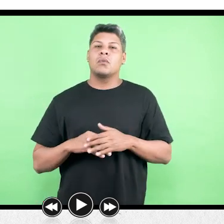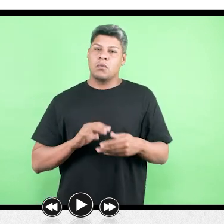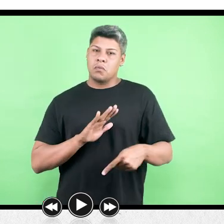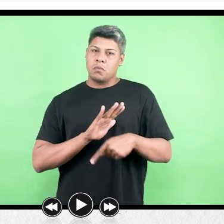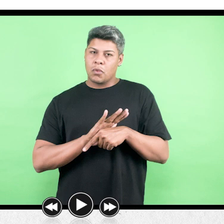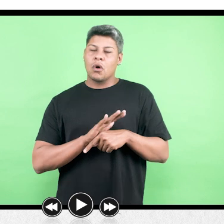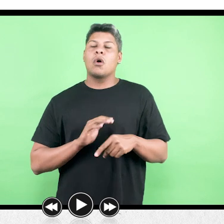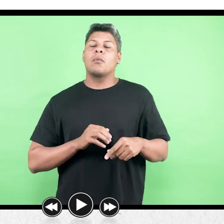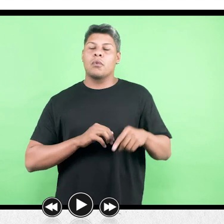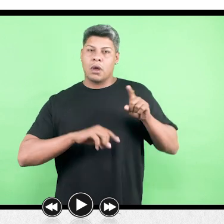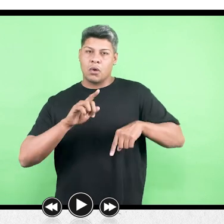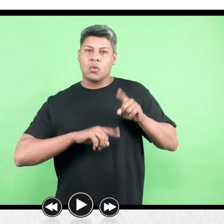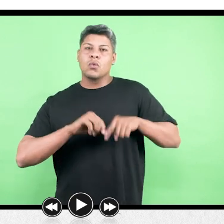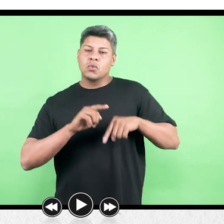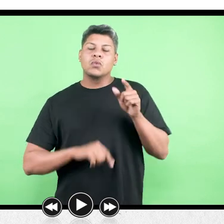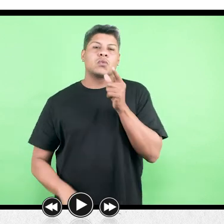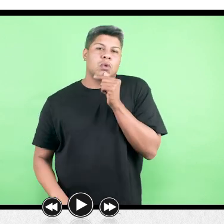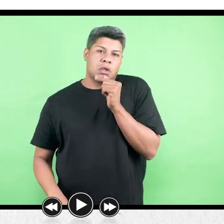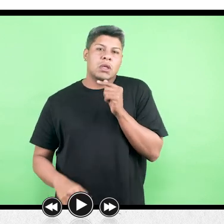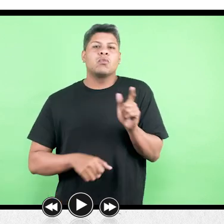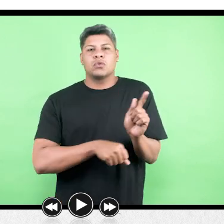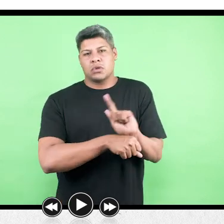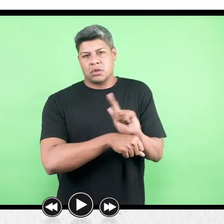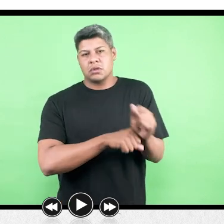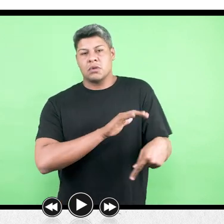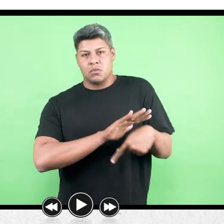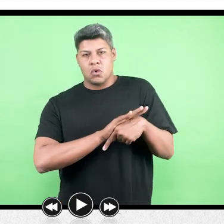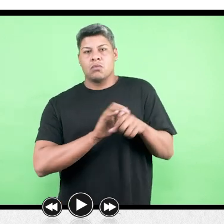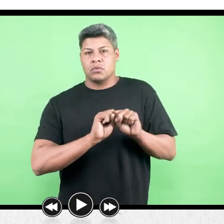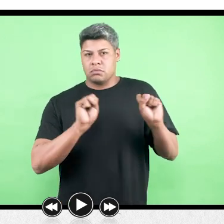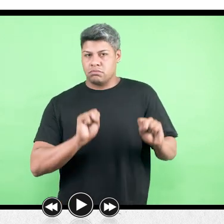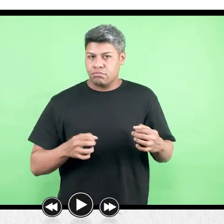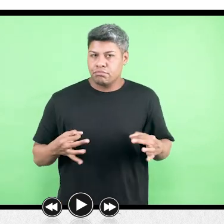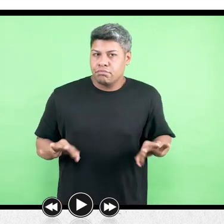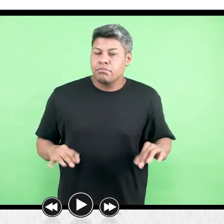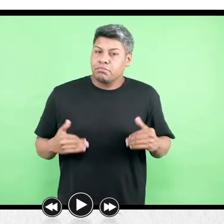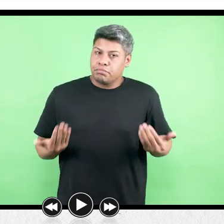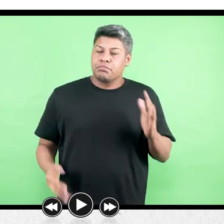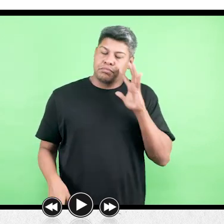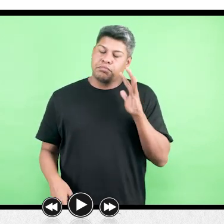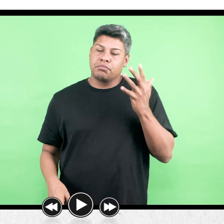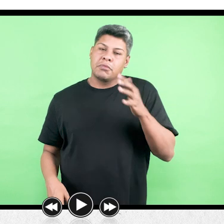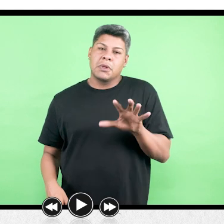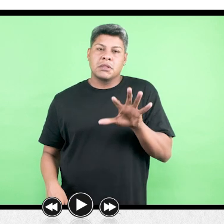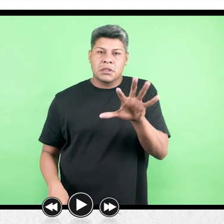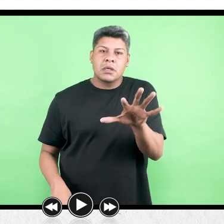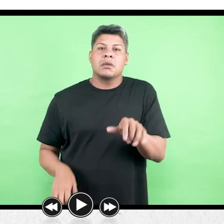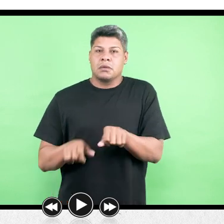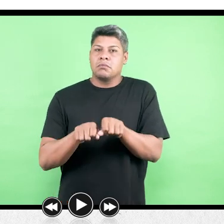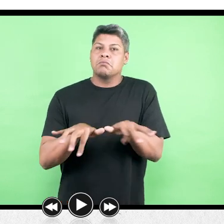gestores de recursos hídricos que gerenciam esses sistemas, tá? Então, o funcionamento dele é